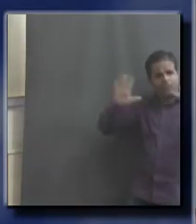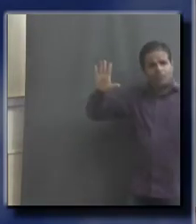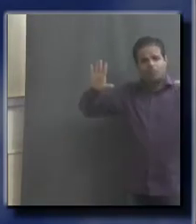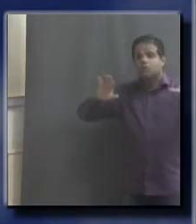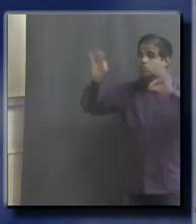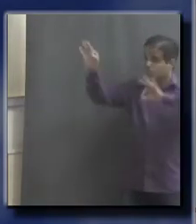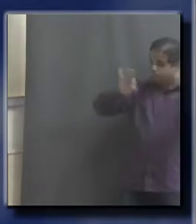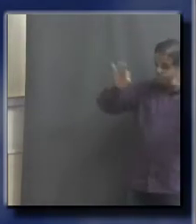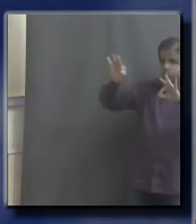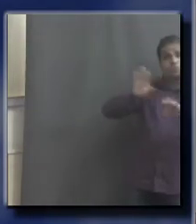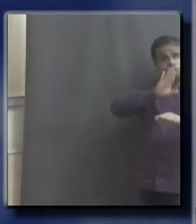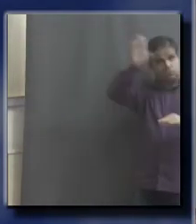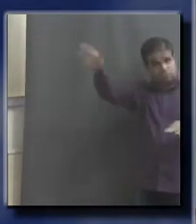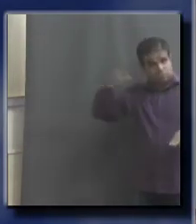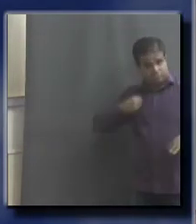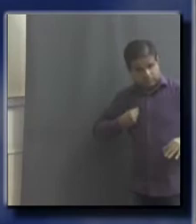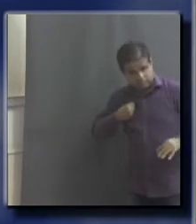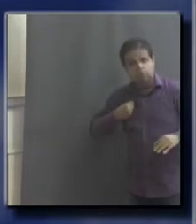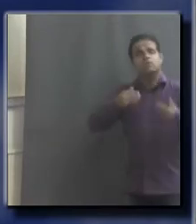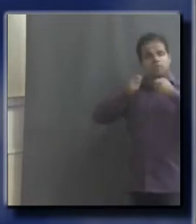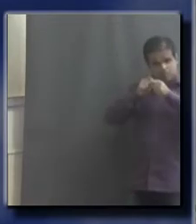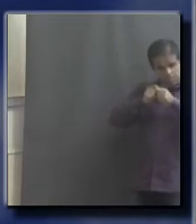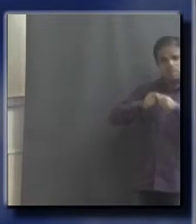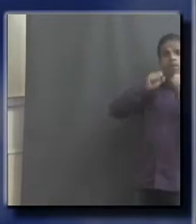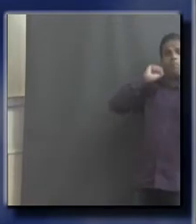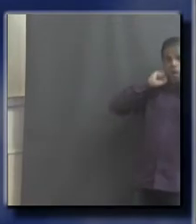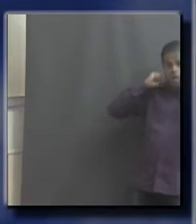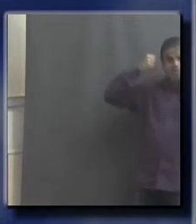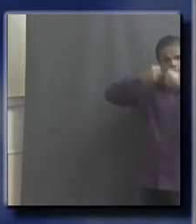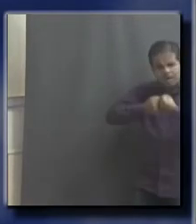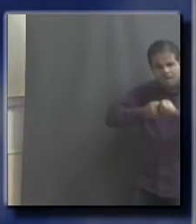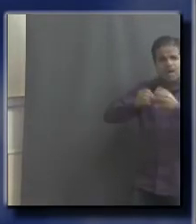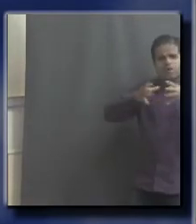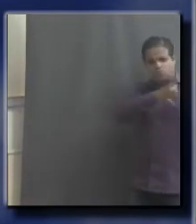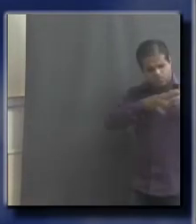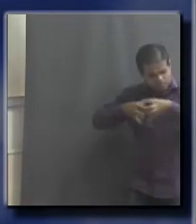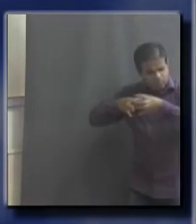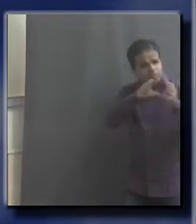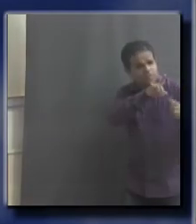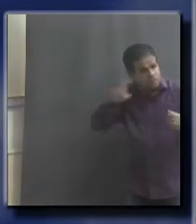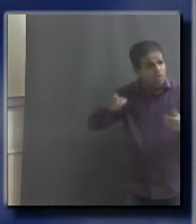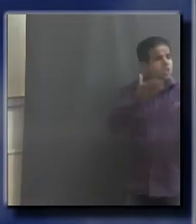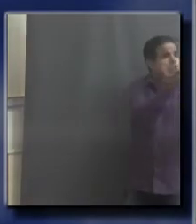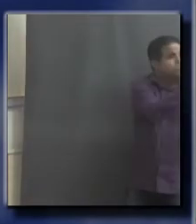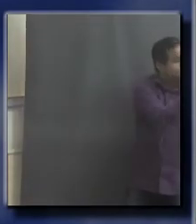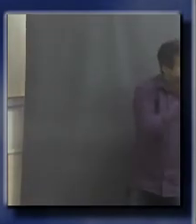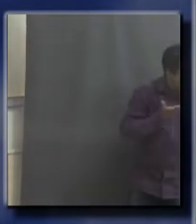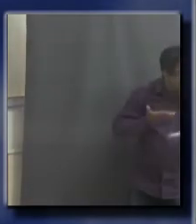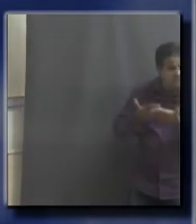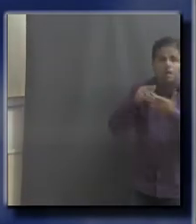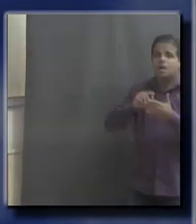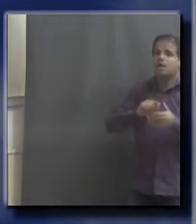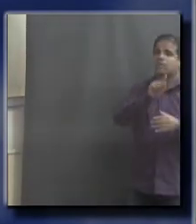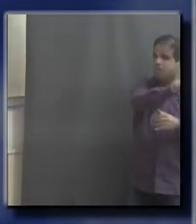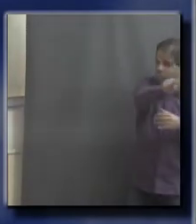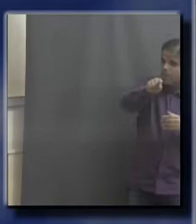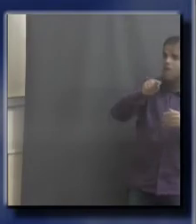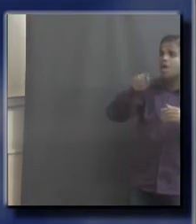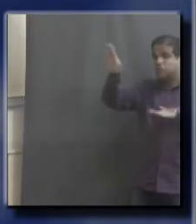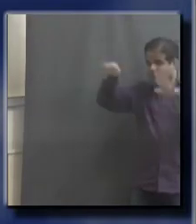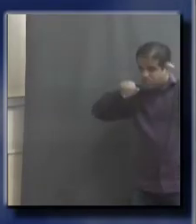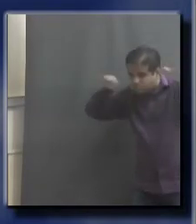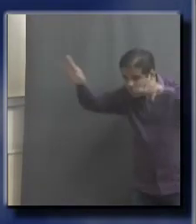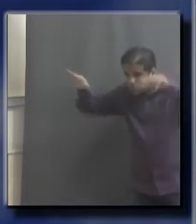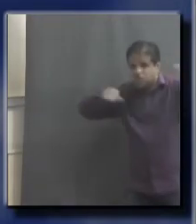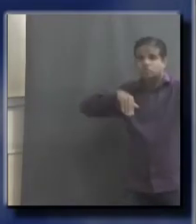nós estamos presentes. Nós fazemos fórum ABEP com coordenadores, fazemos fórum com os estudantes. E, então, as